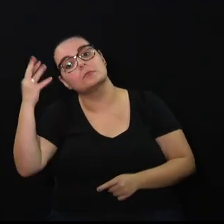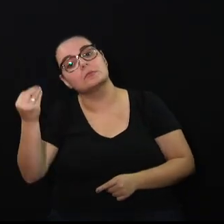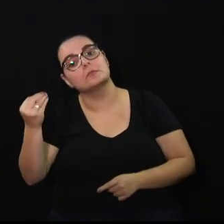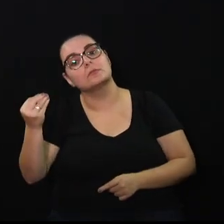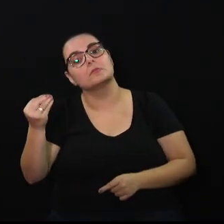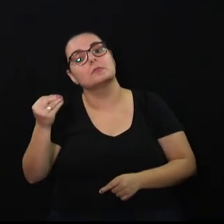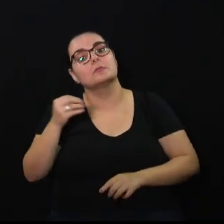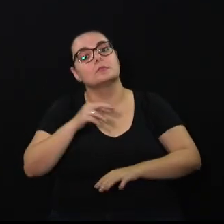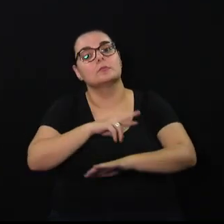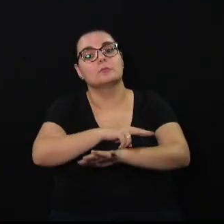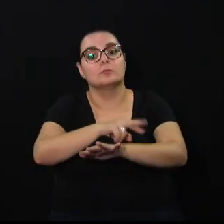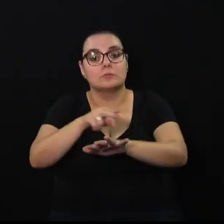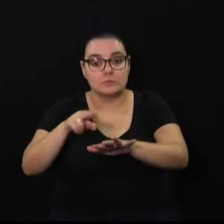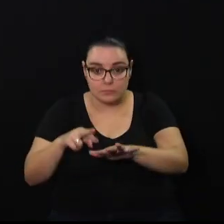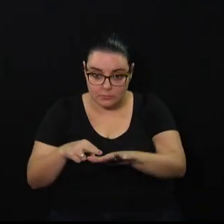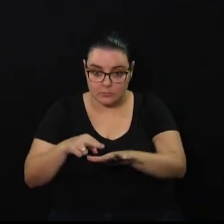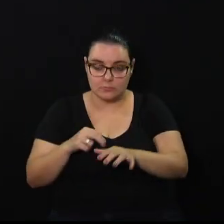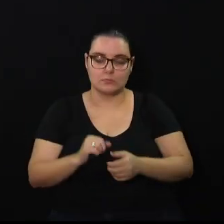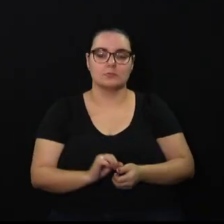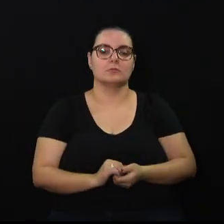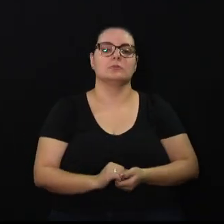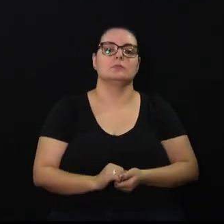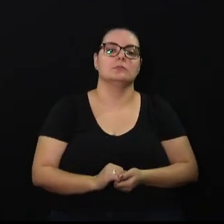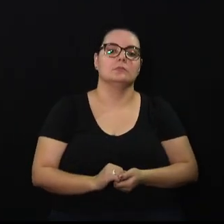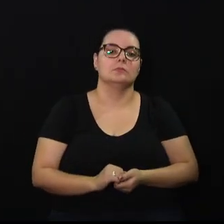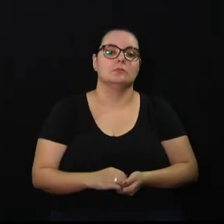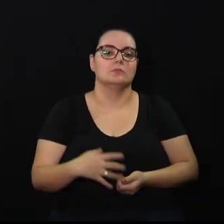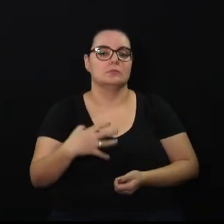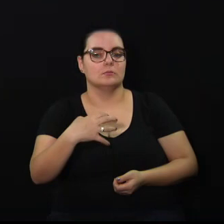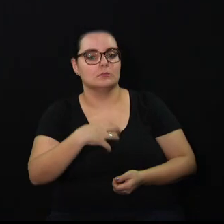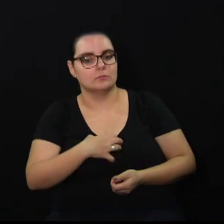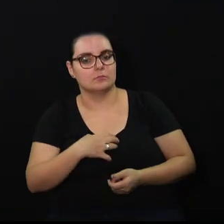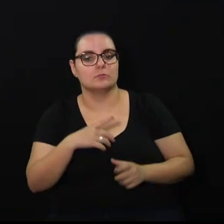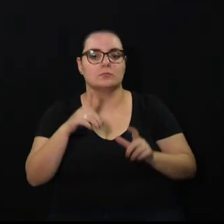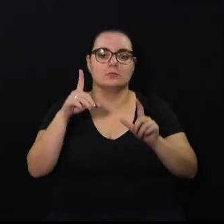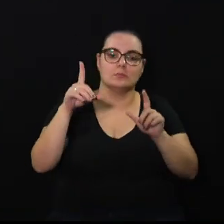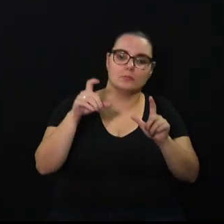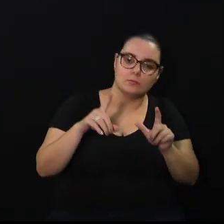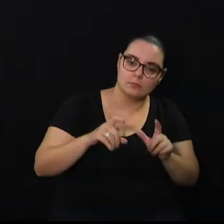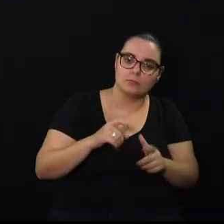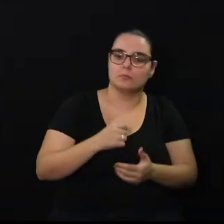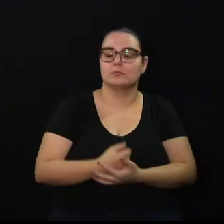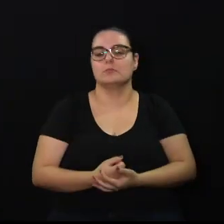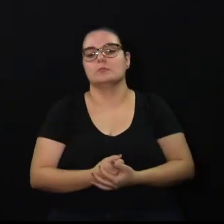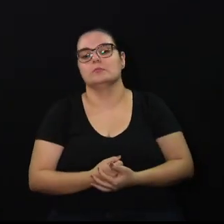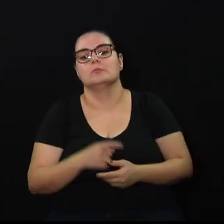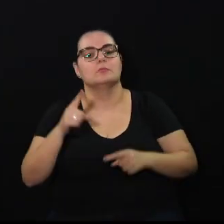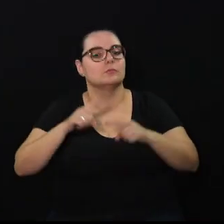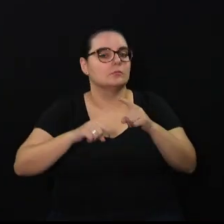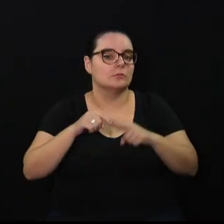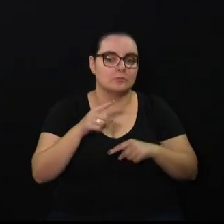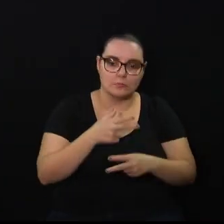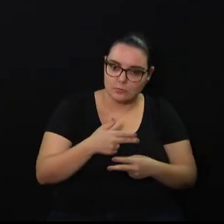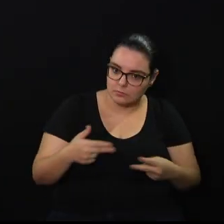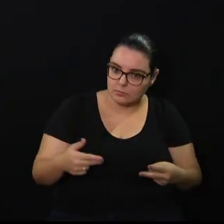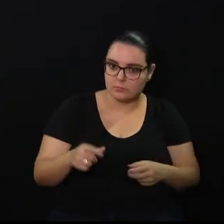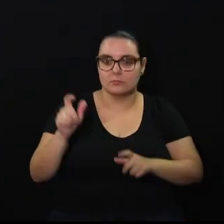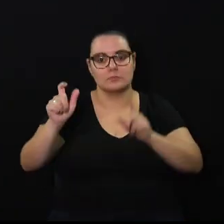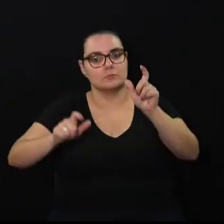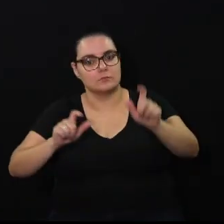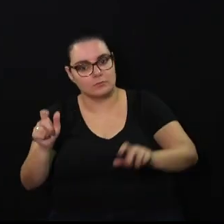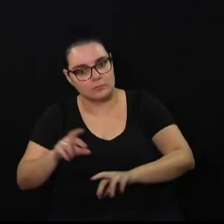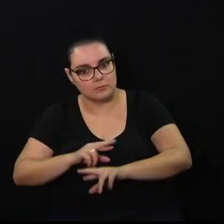né diferenciar emoções figuras e objetos pessoas